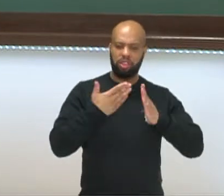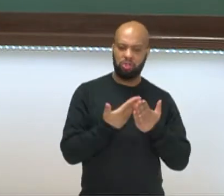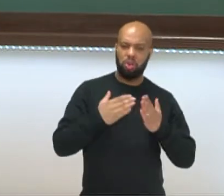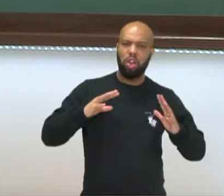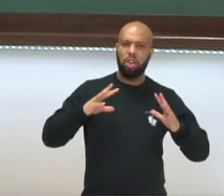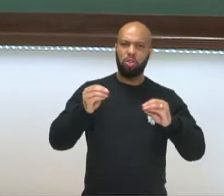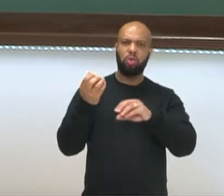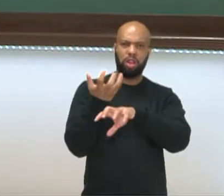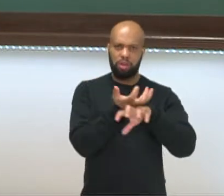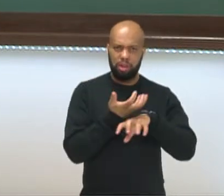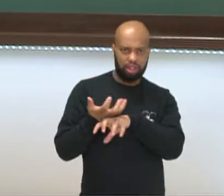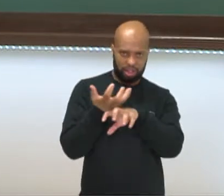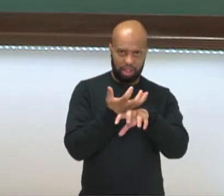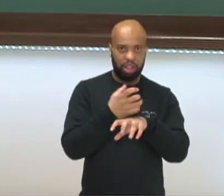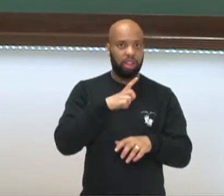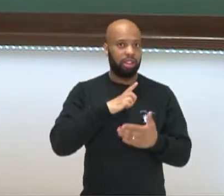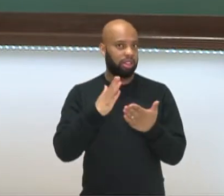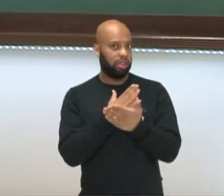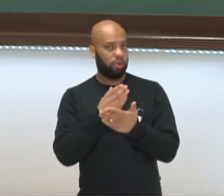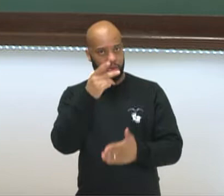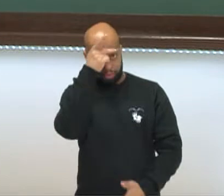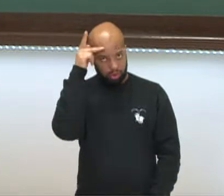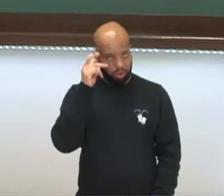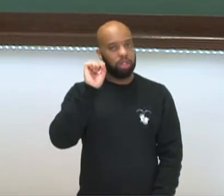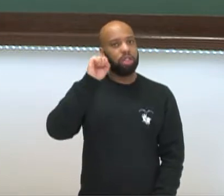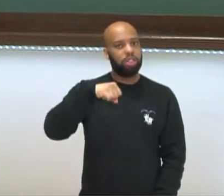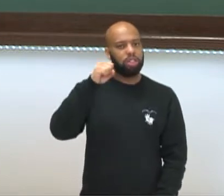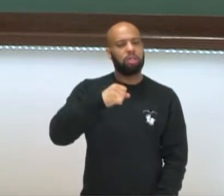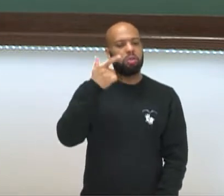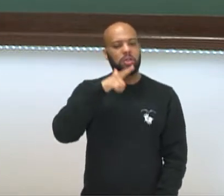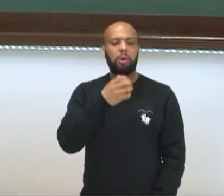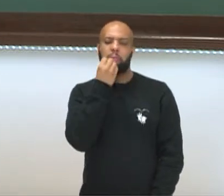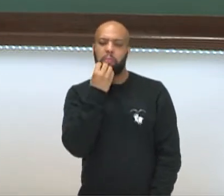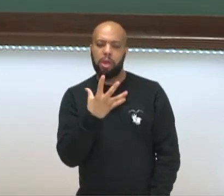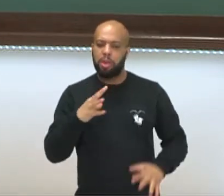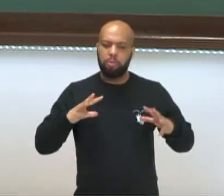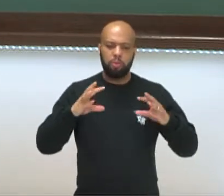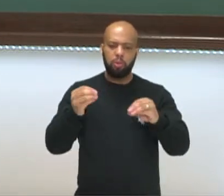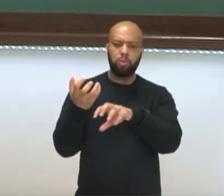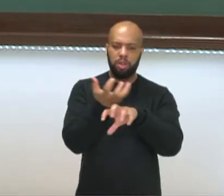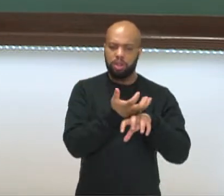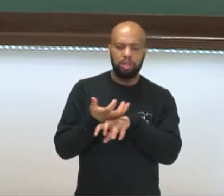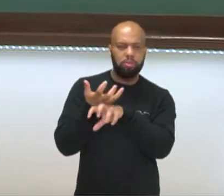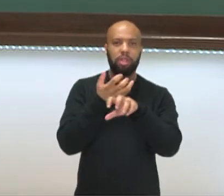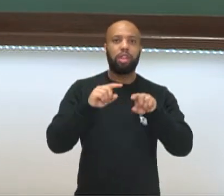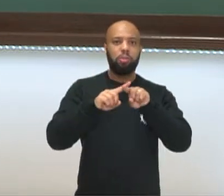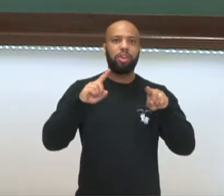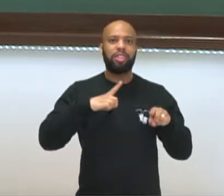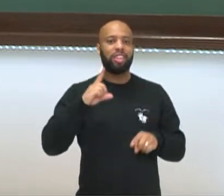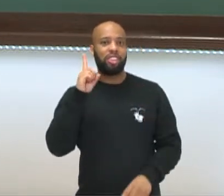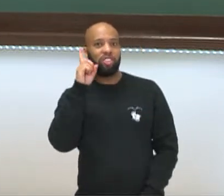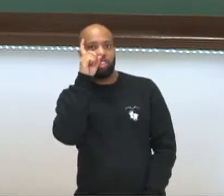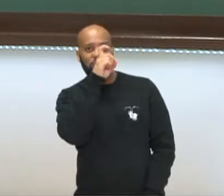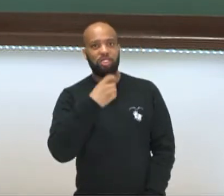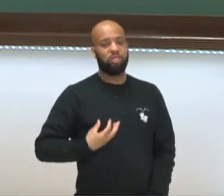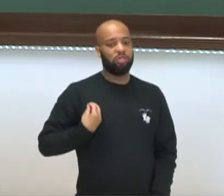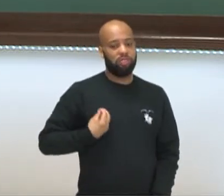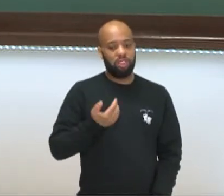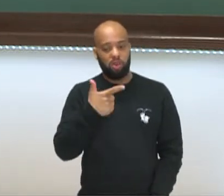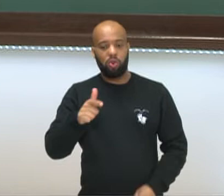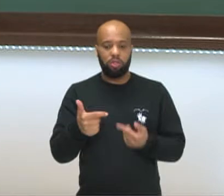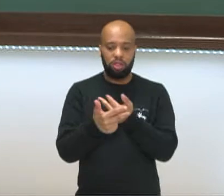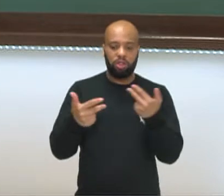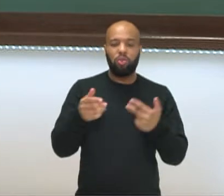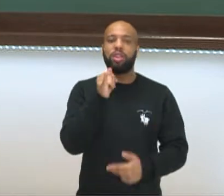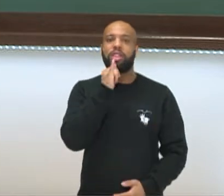é possível? Existem algumas pessoas que sim, se dão bem em todas as matérias, mas têm dificuldade em outras coisas, como educação física,